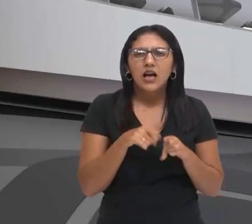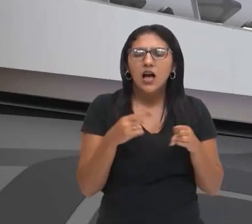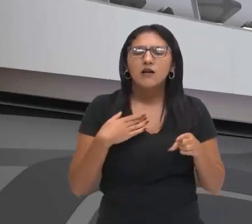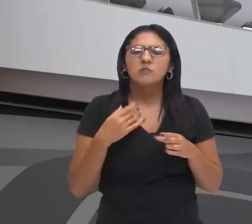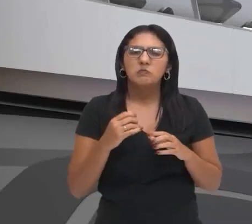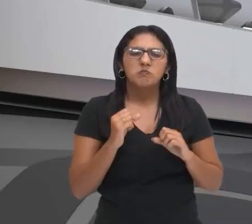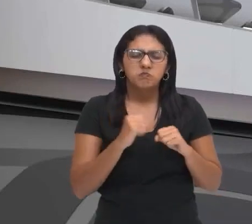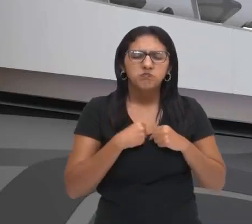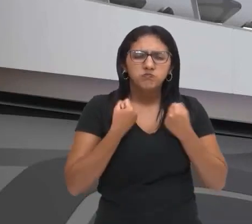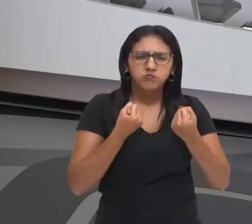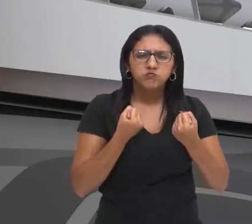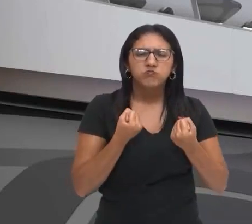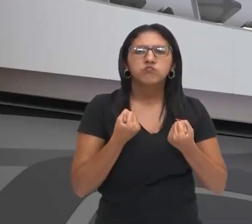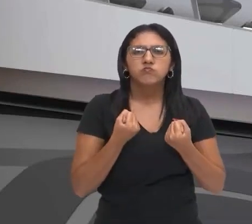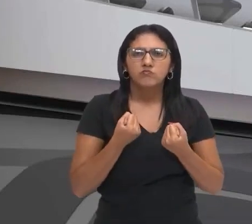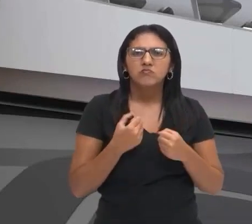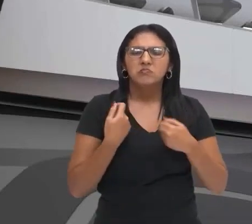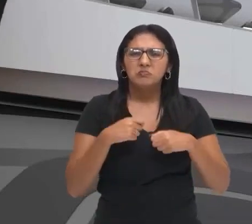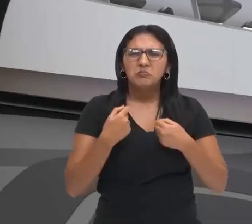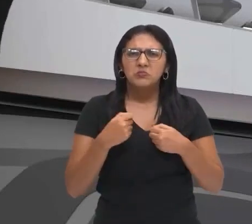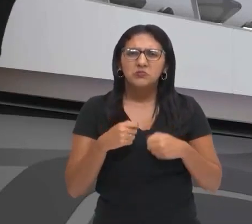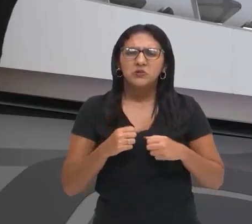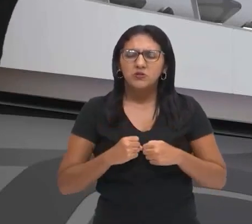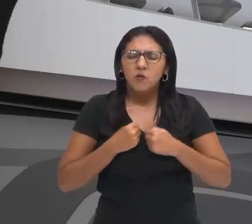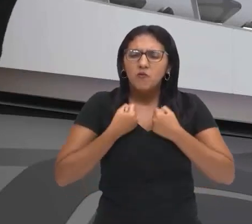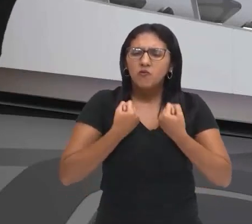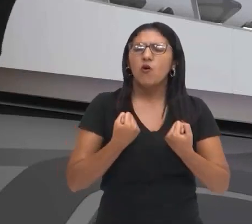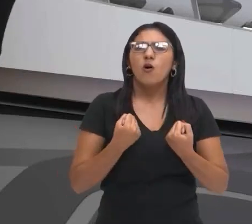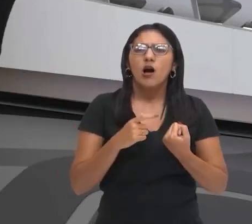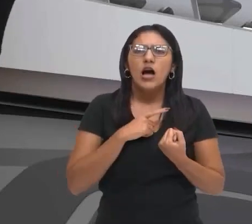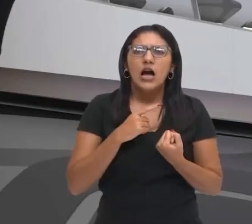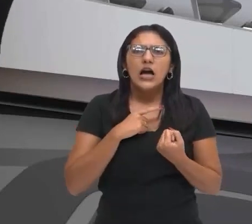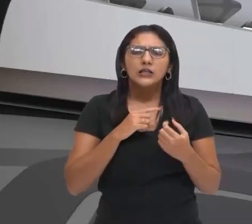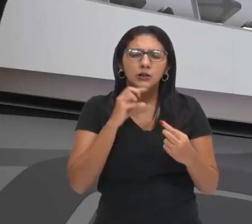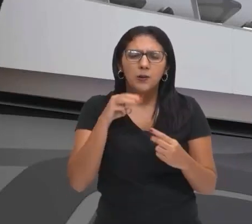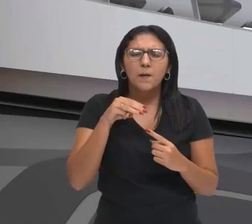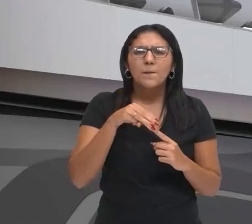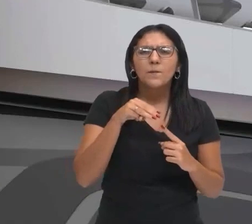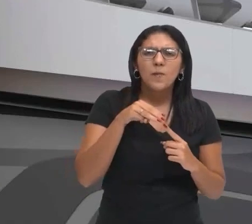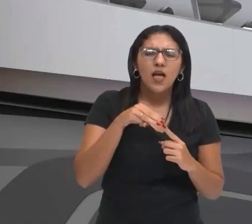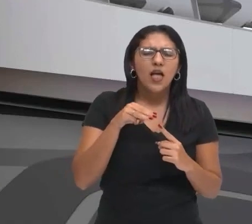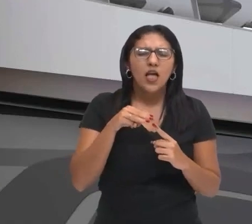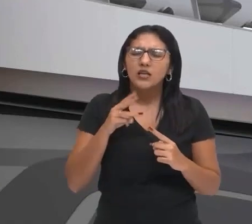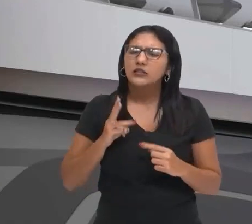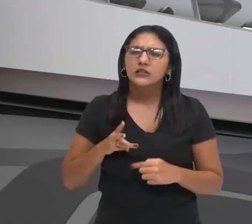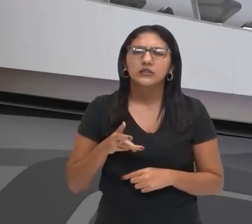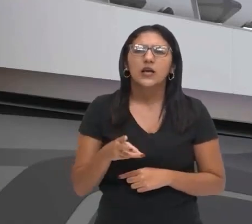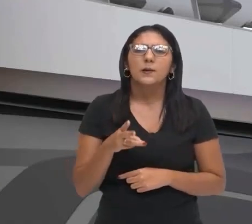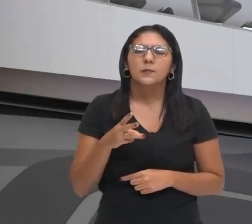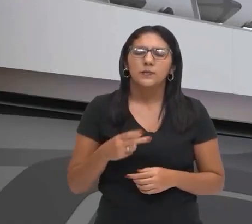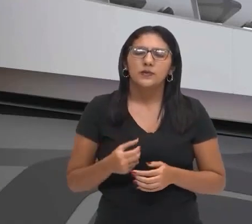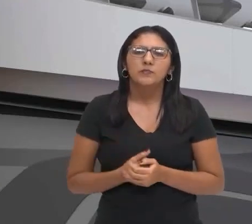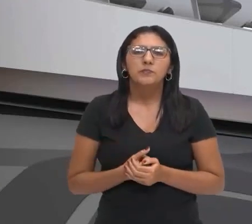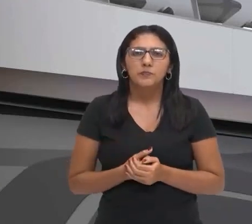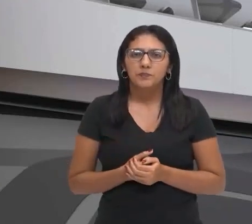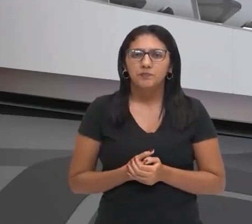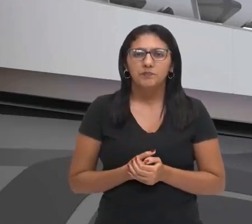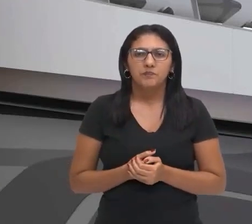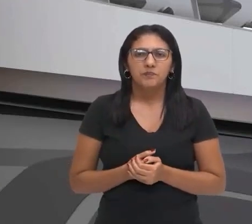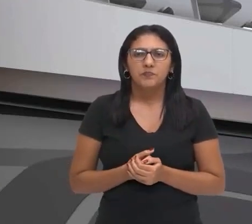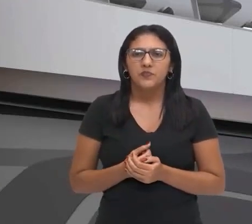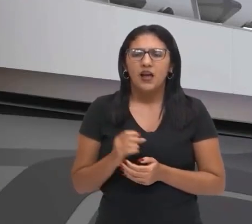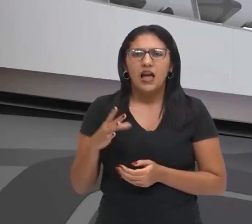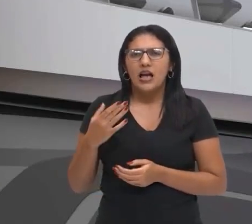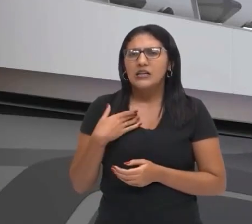conseguir levantar a cabeça e, a partir dali, criar novas metas, novos caminhos. Não ficar só,